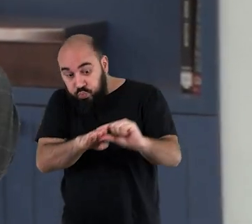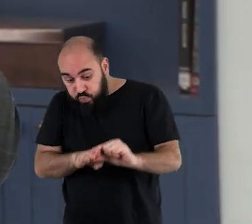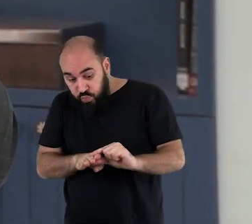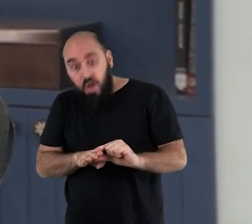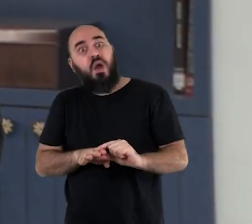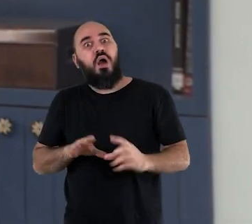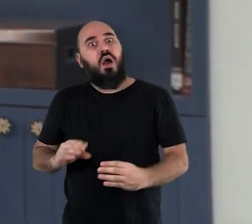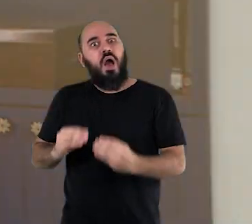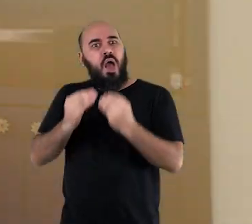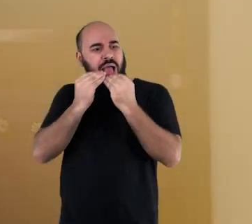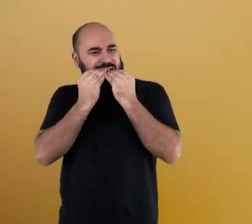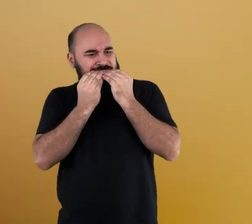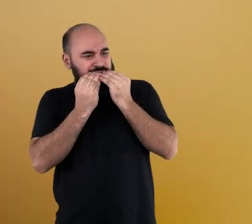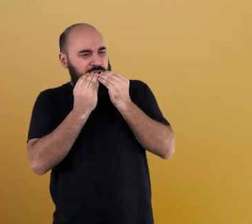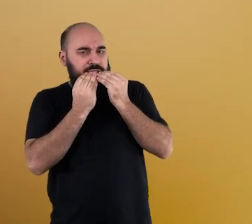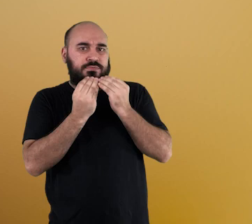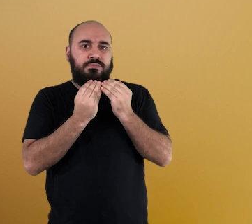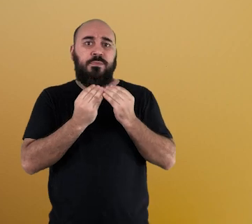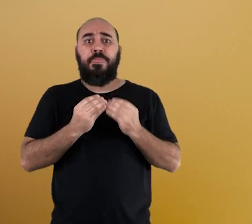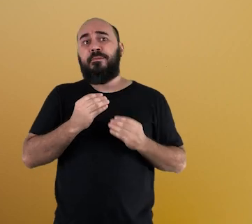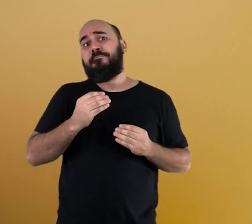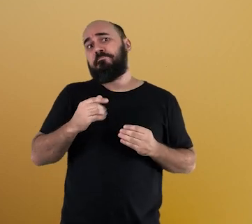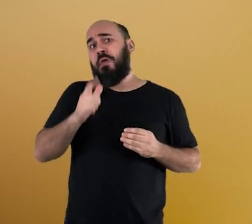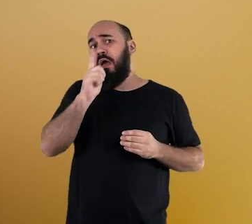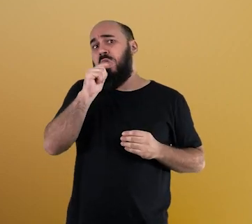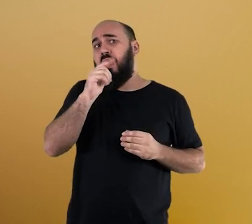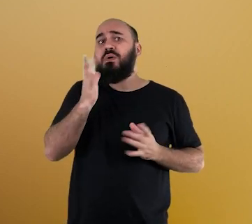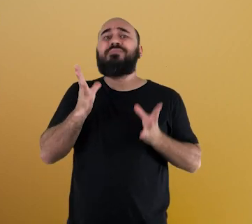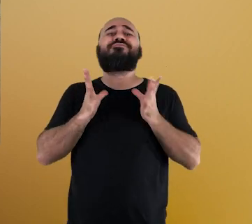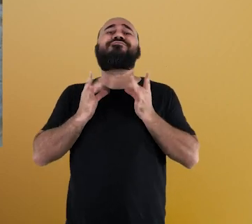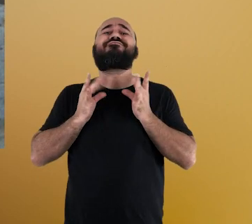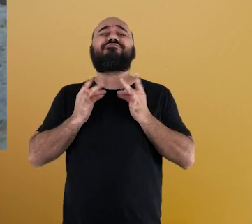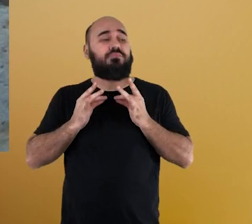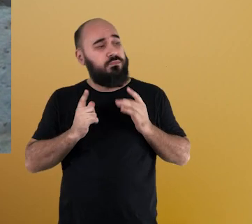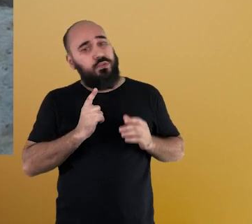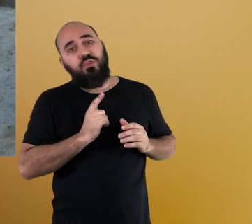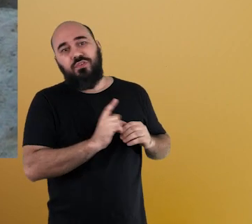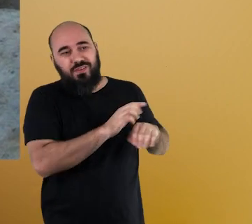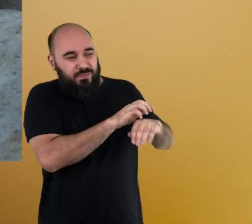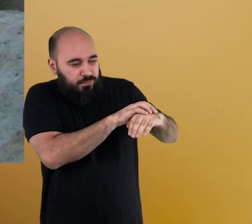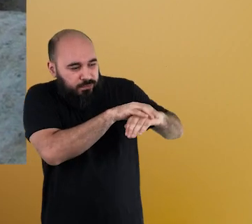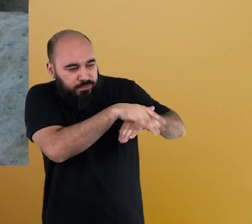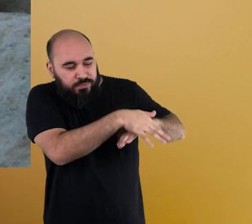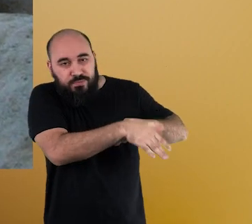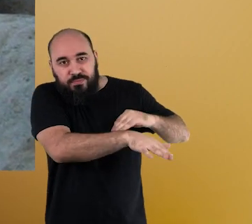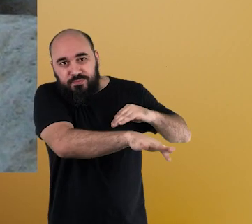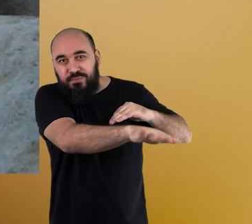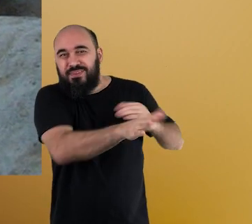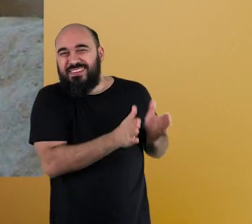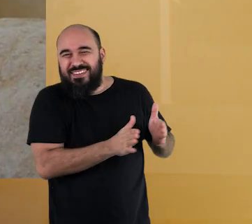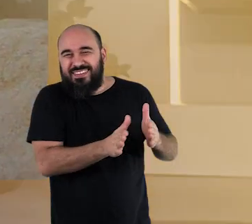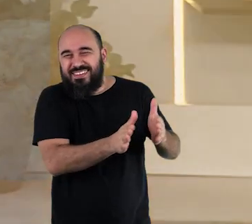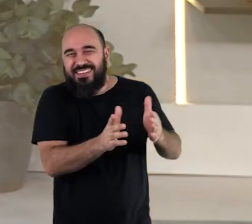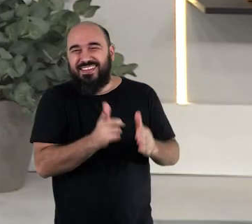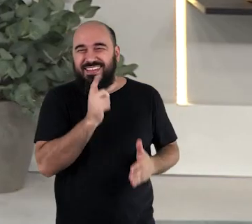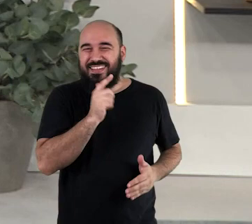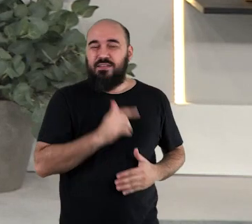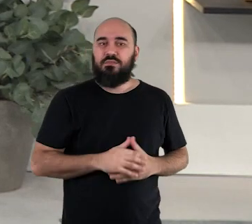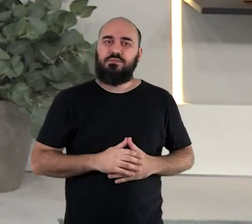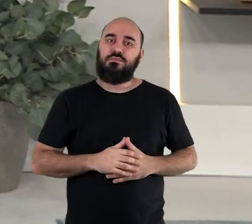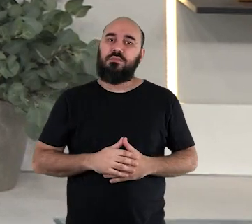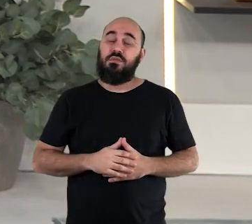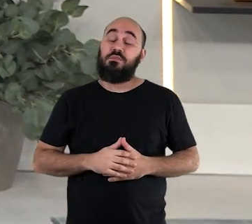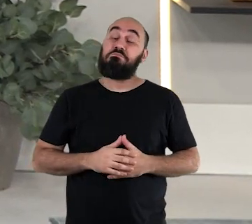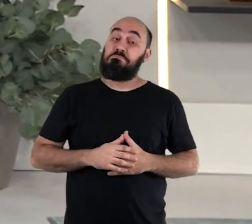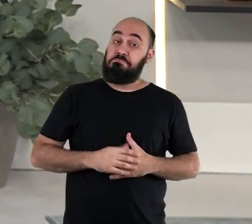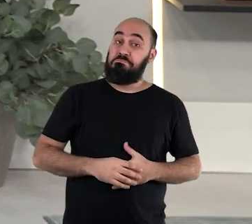E quando Elias sentia sede, então ele bebia da própria água do ribeiro. Eu fico pensando, quando